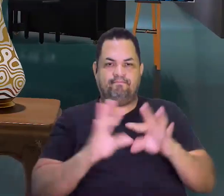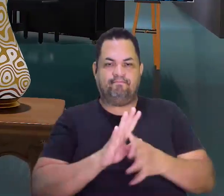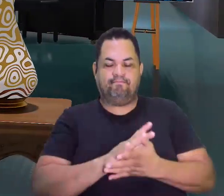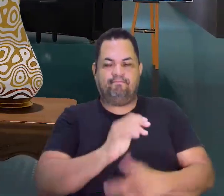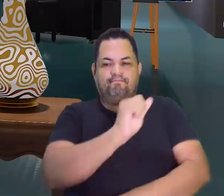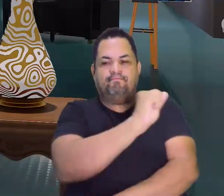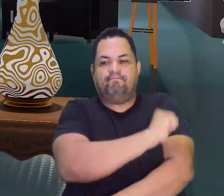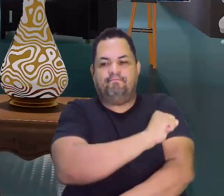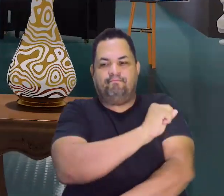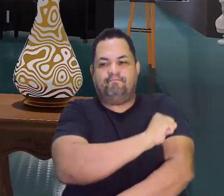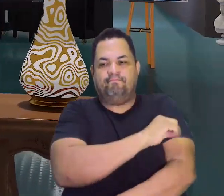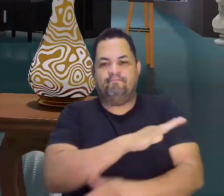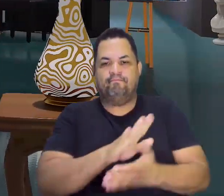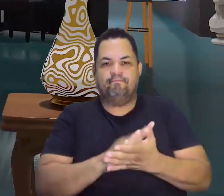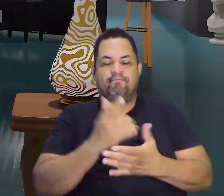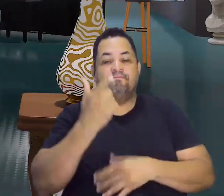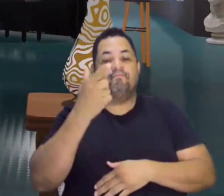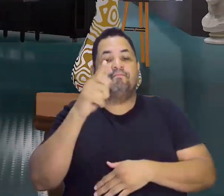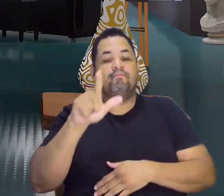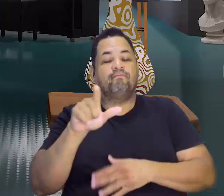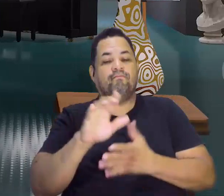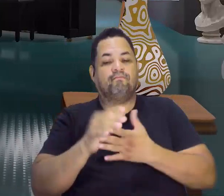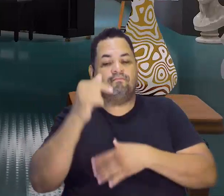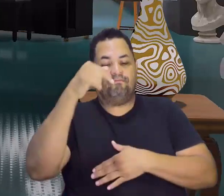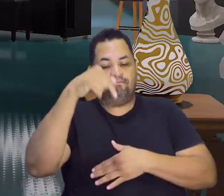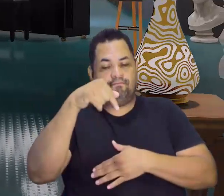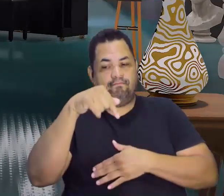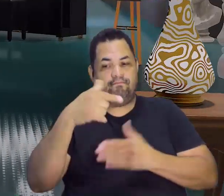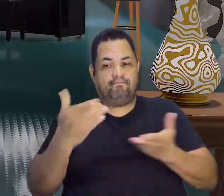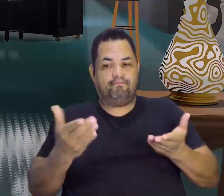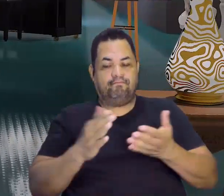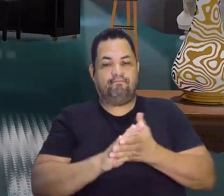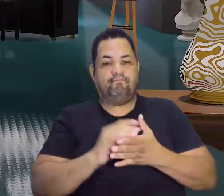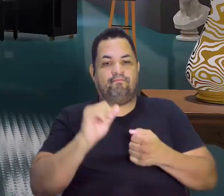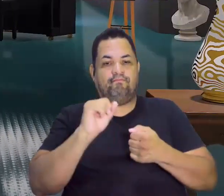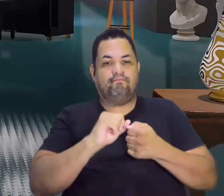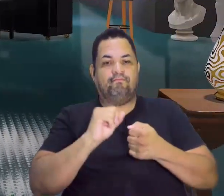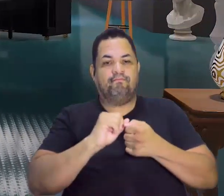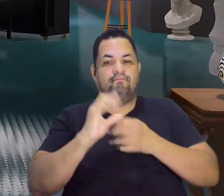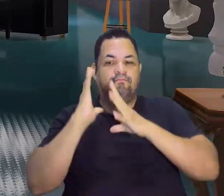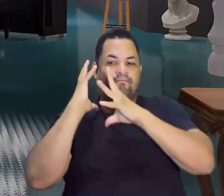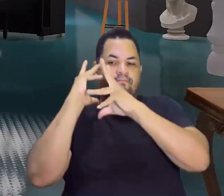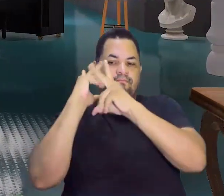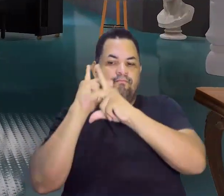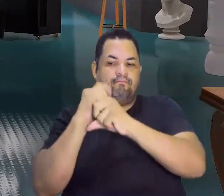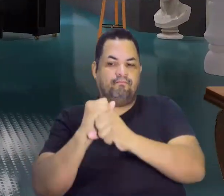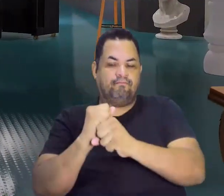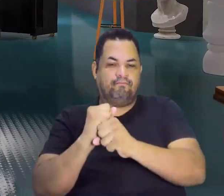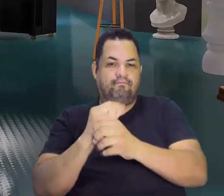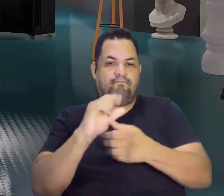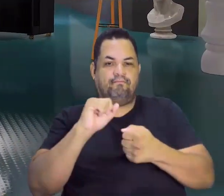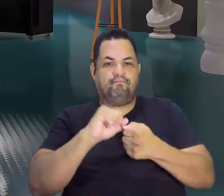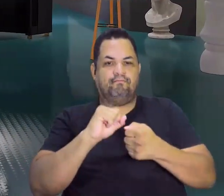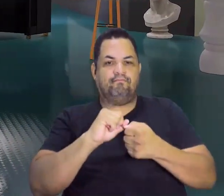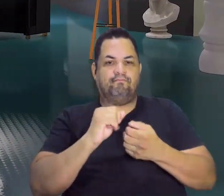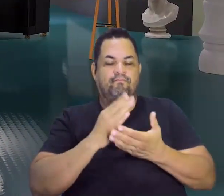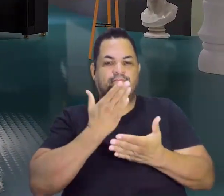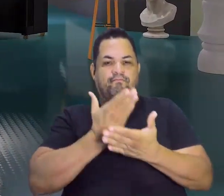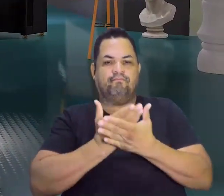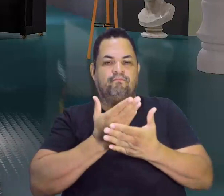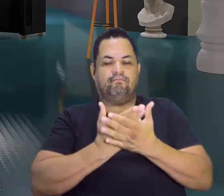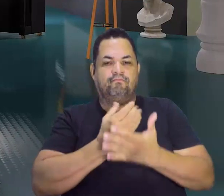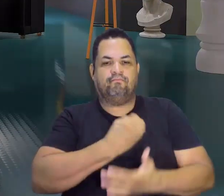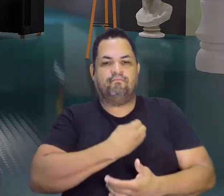Pronto, alunos. Outra vez nós estamos aqui para fazer a nossa revisão. Vamos fazer a revisão da